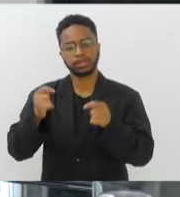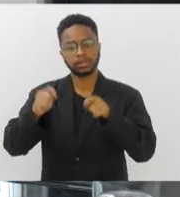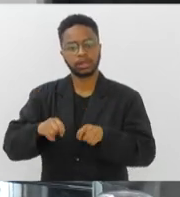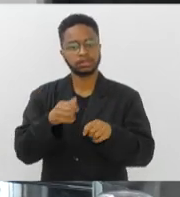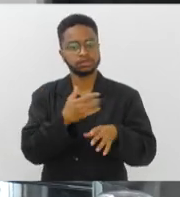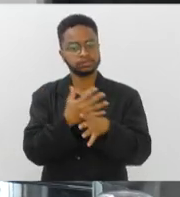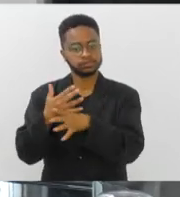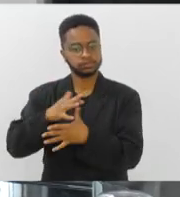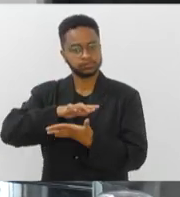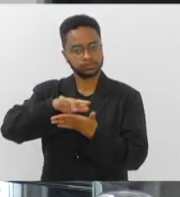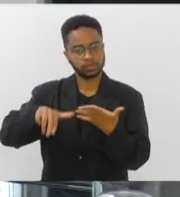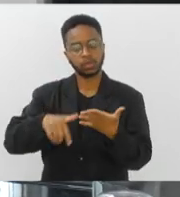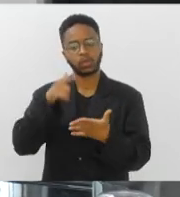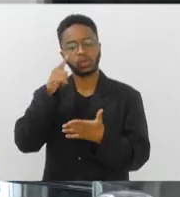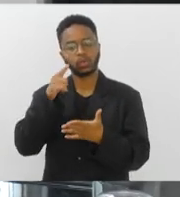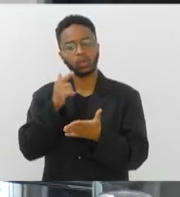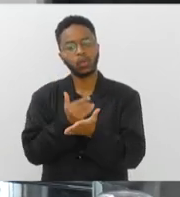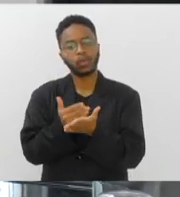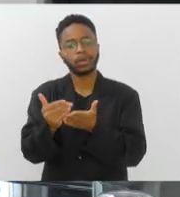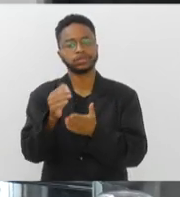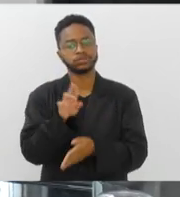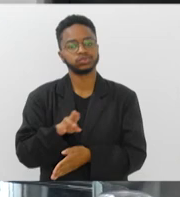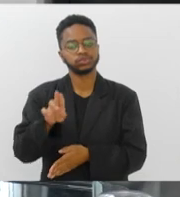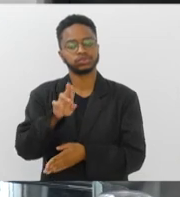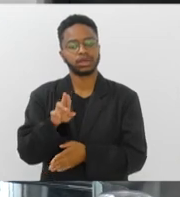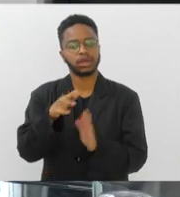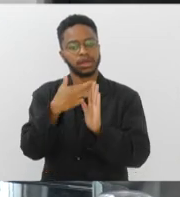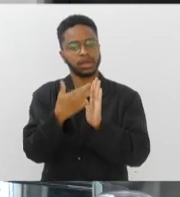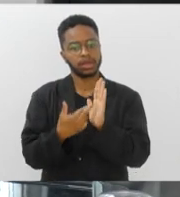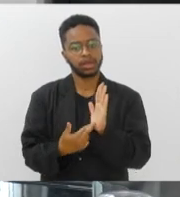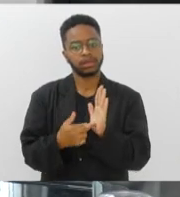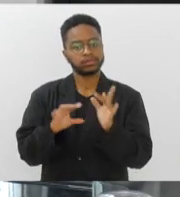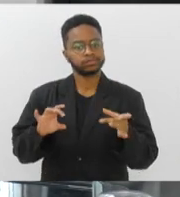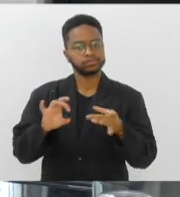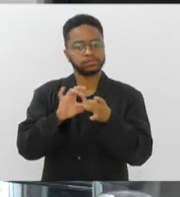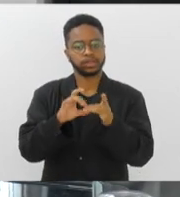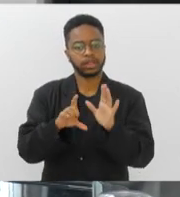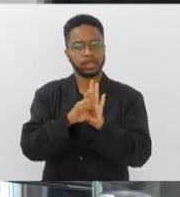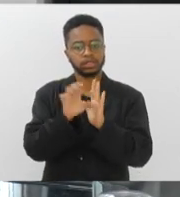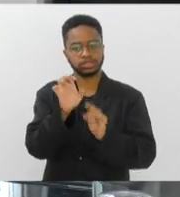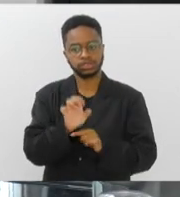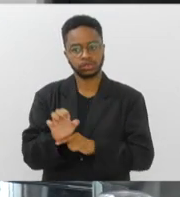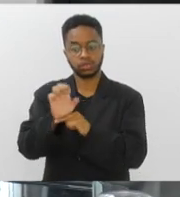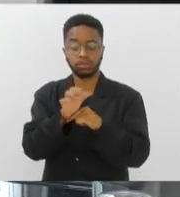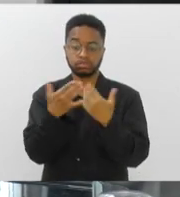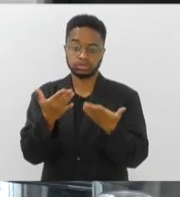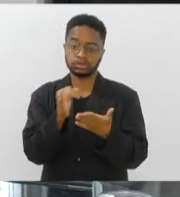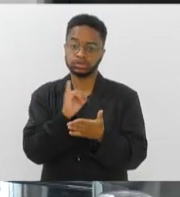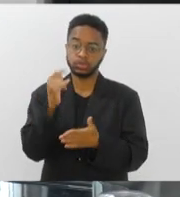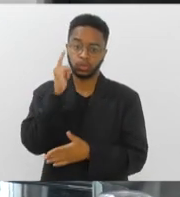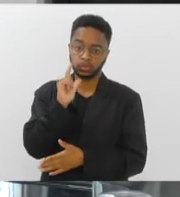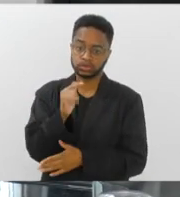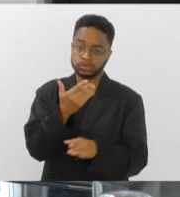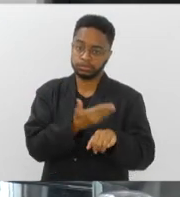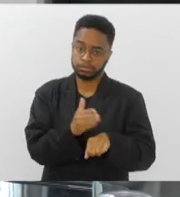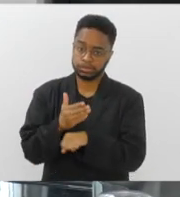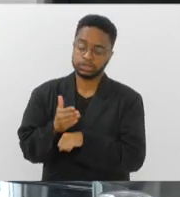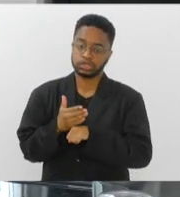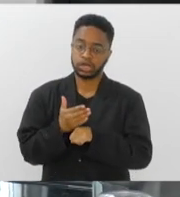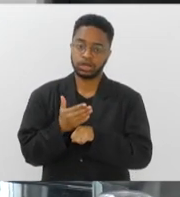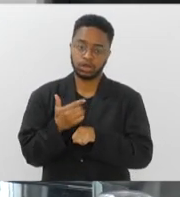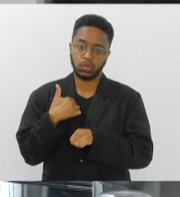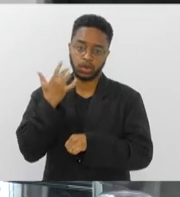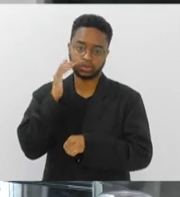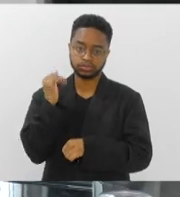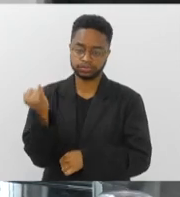adotar procedimentos, normas que a gente coloque nas leis estaduais. Então, se puder fazer esse exercício também, eu considero, sim, que seja